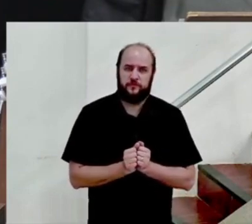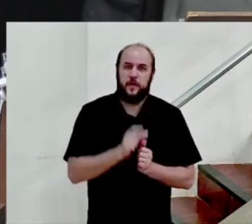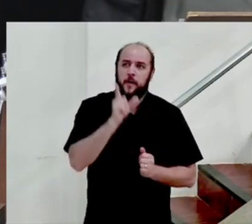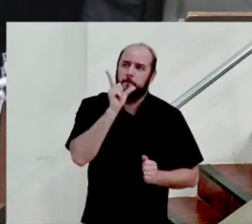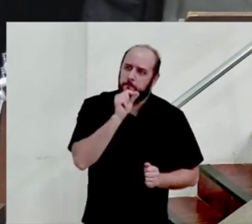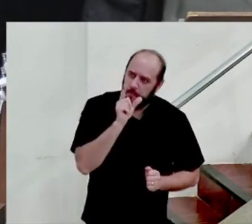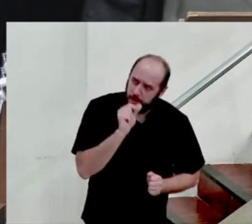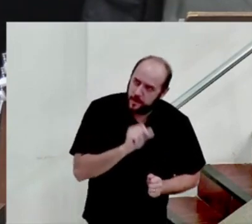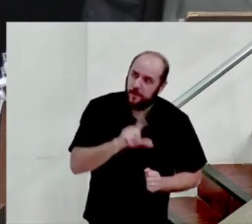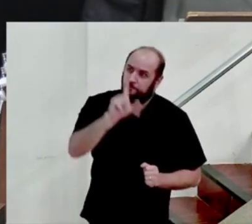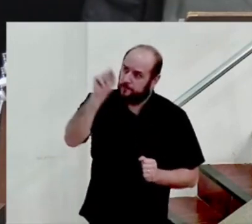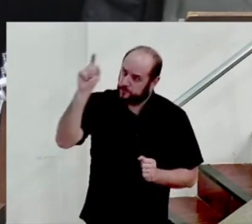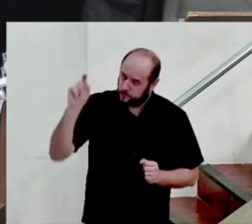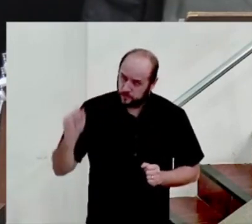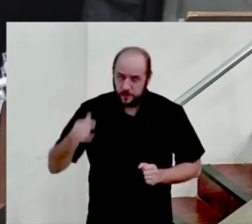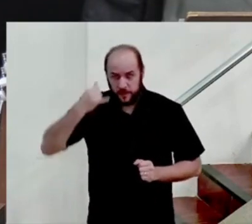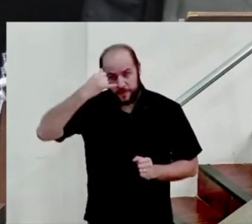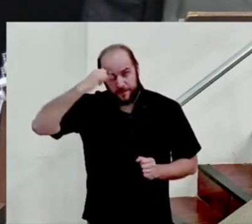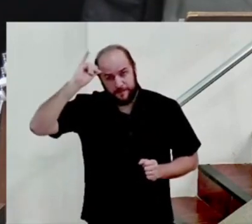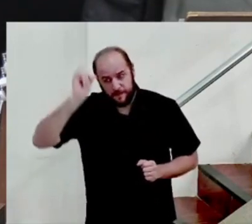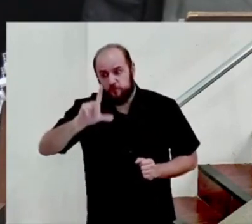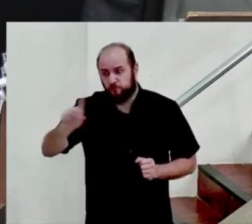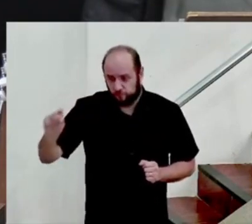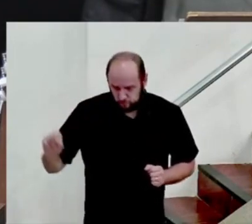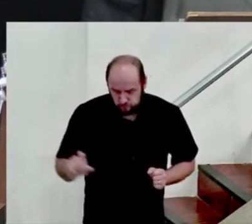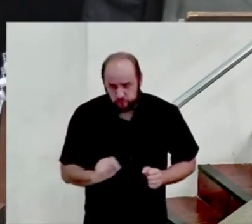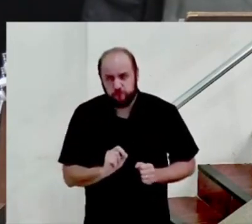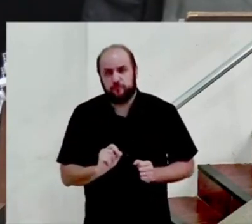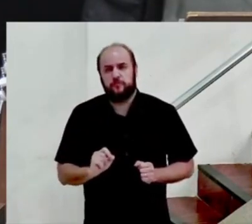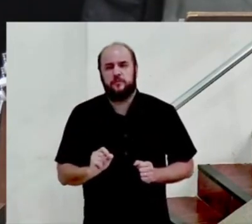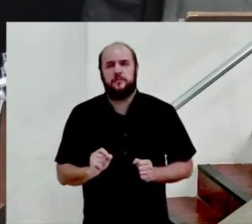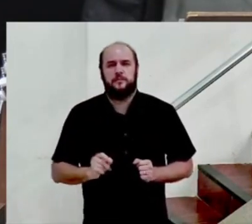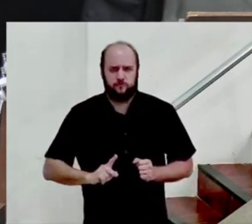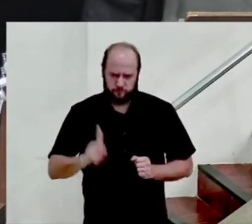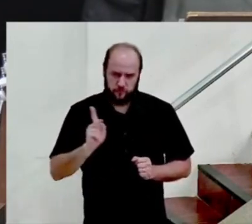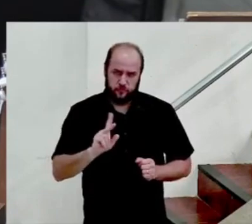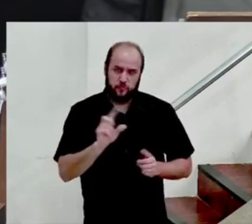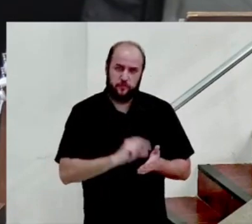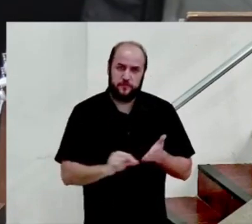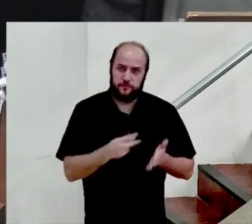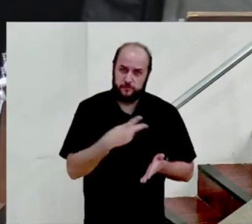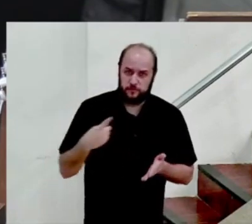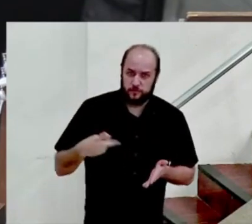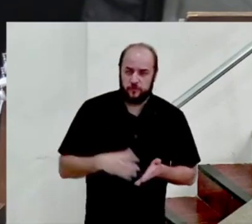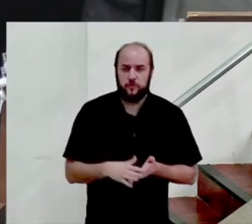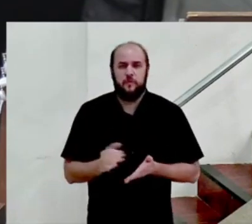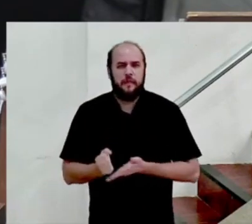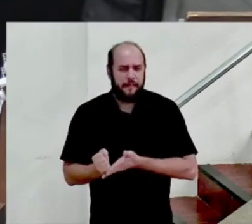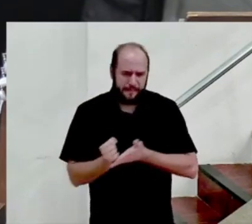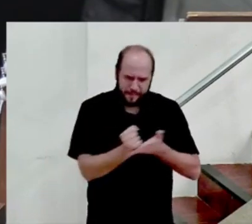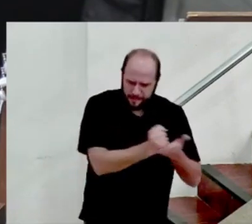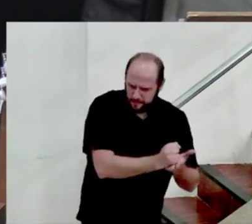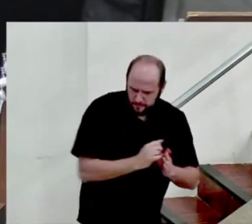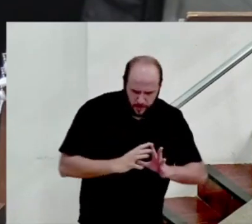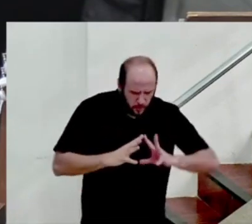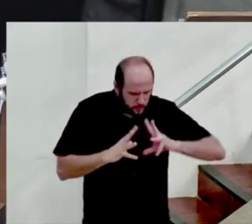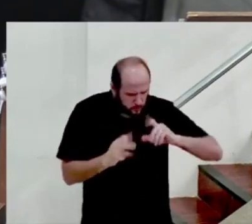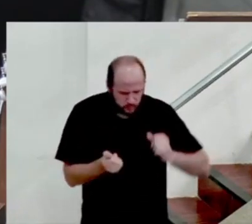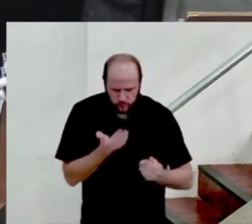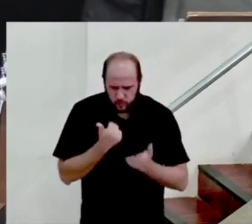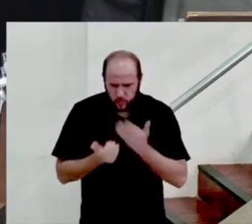suas espécies, do gado segundo as suas espécies, e assim continua. Versículo 21, leva contigo de tudo o que se